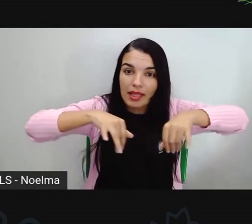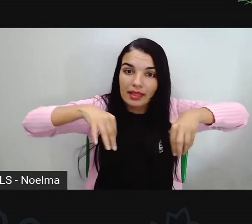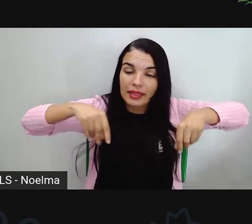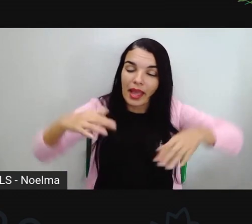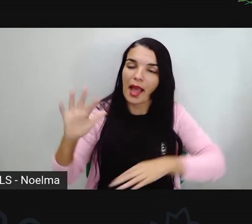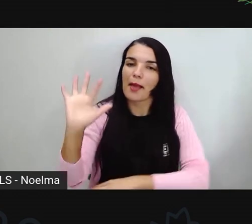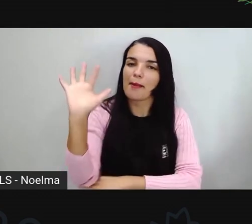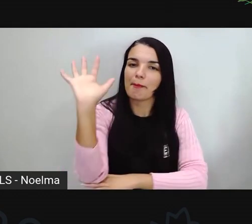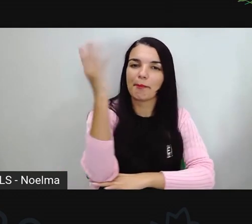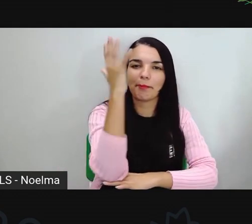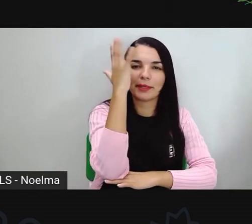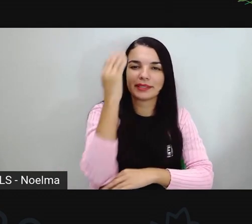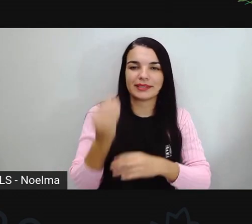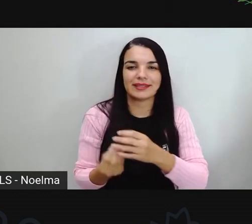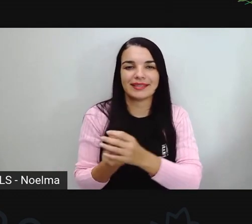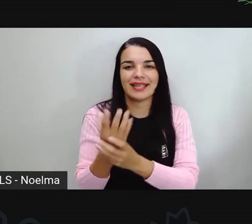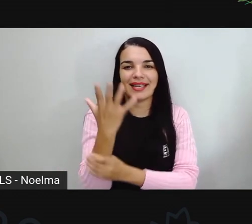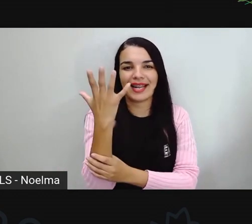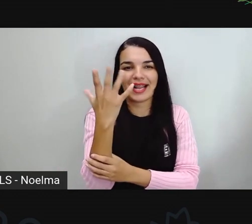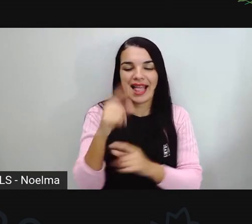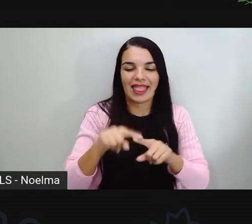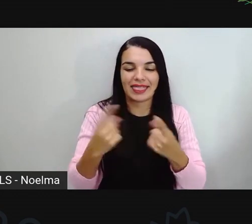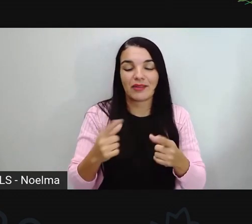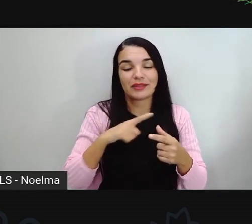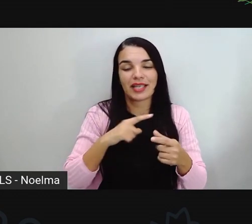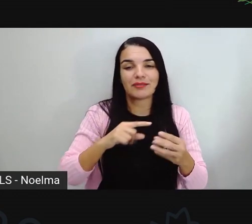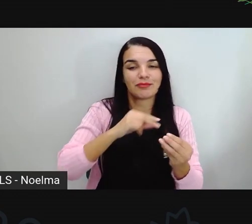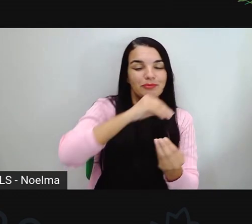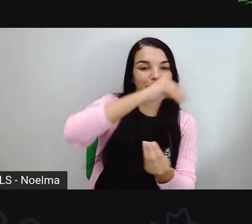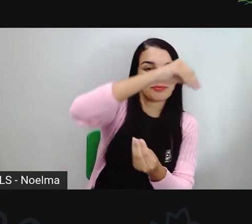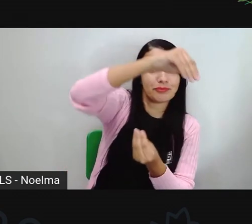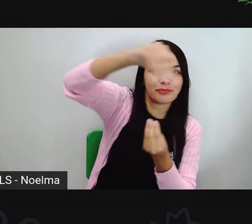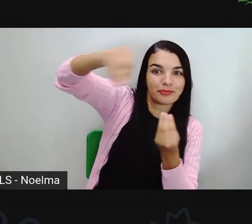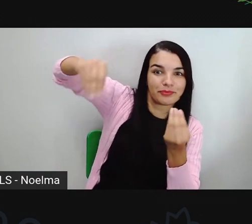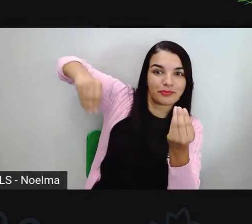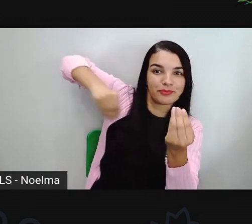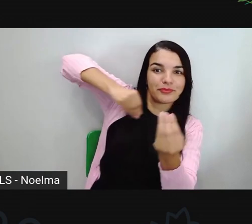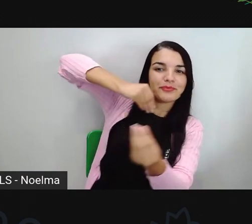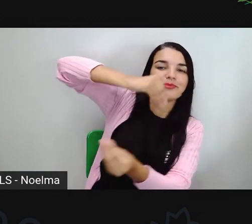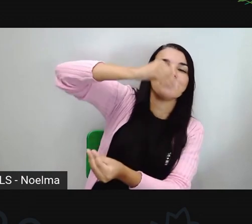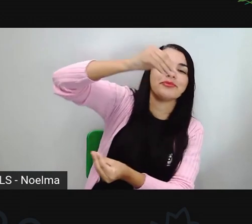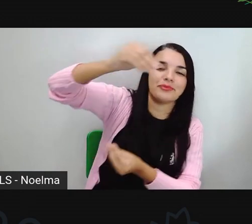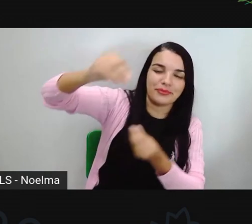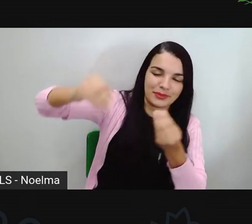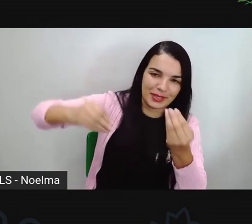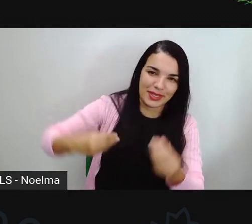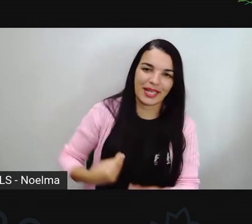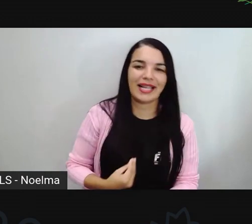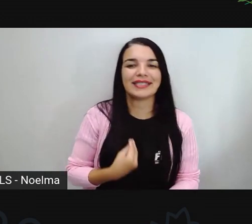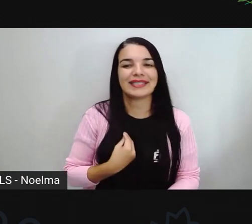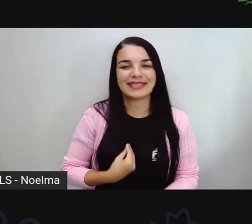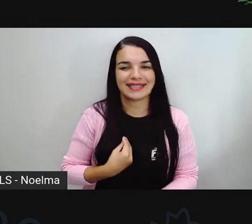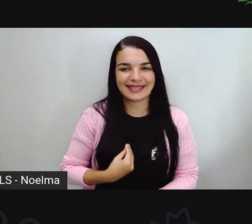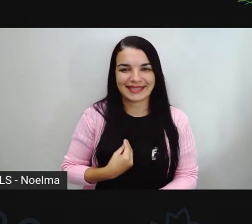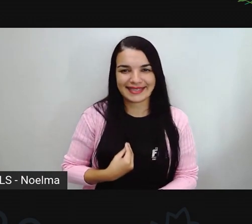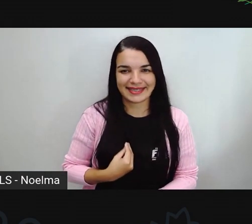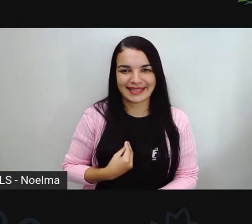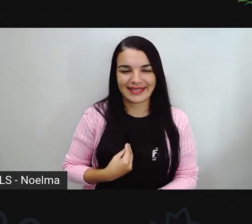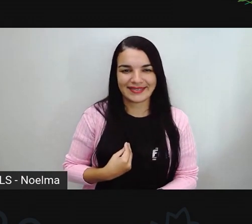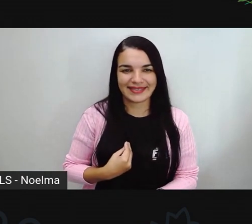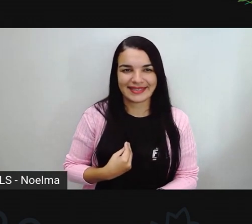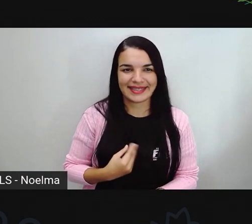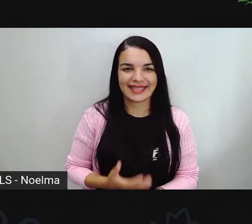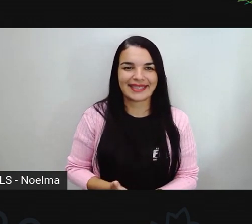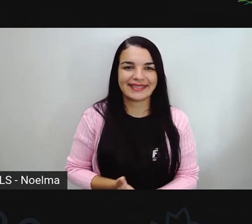planta. Então forma-se um círculo ali, né? E esse círculo seria o ciclo, o grande ciclo